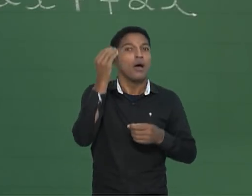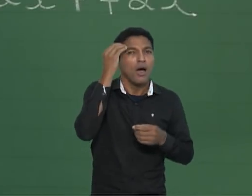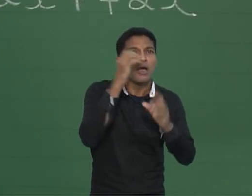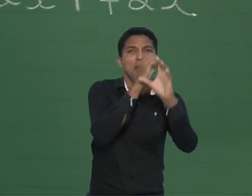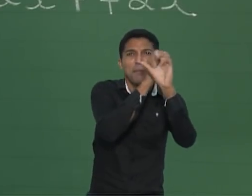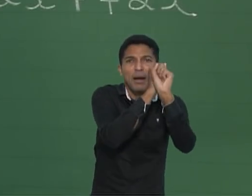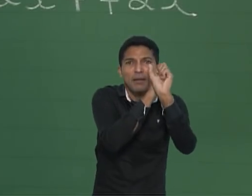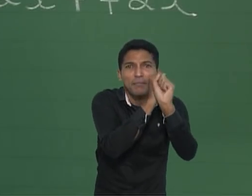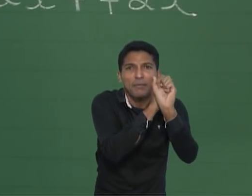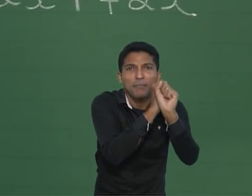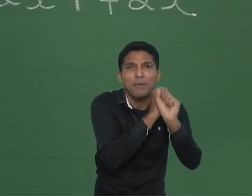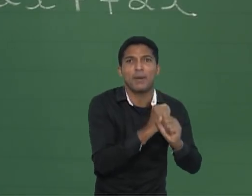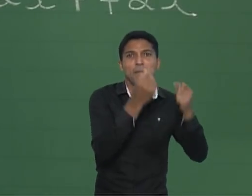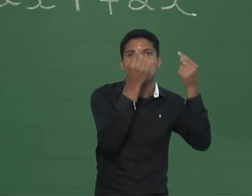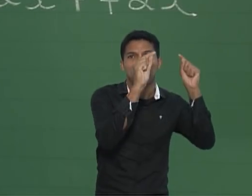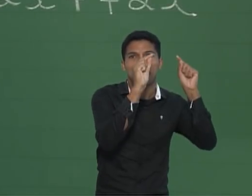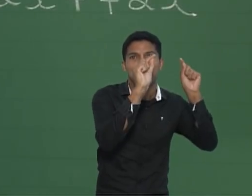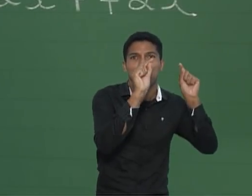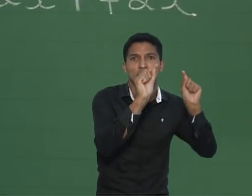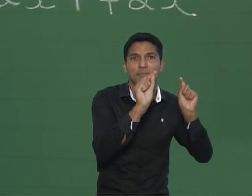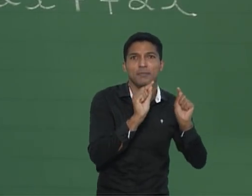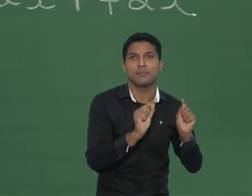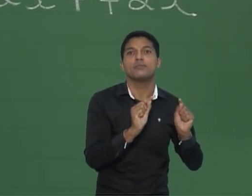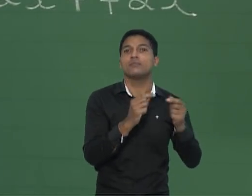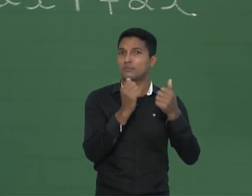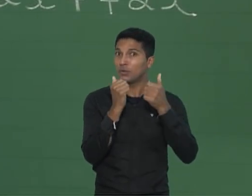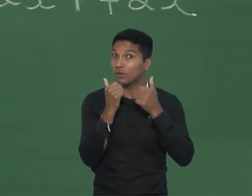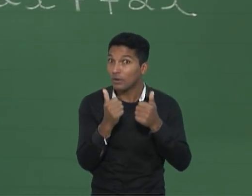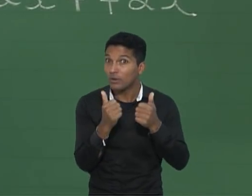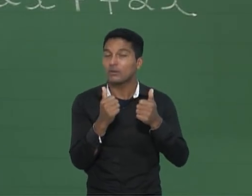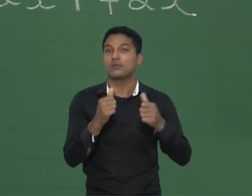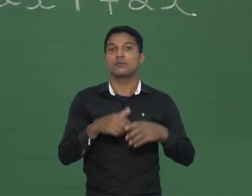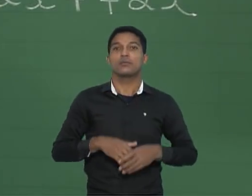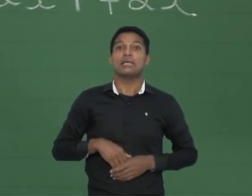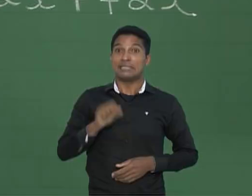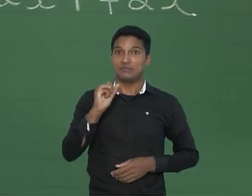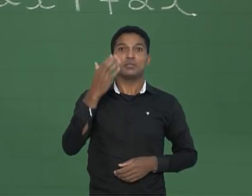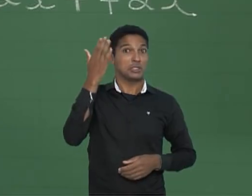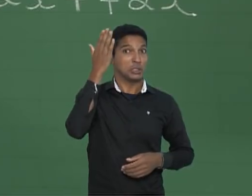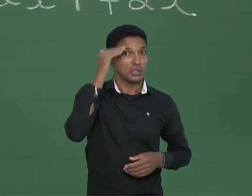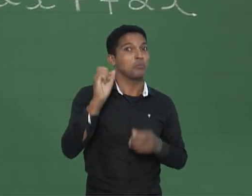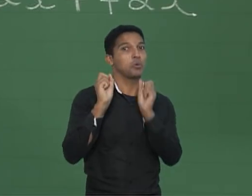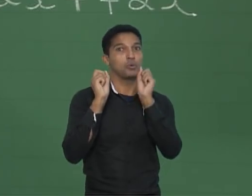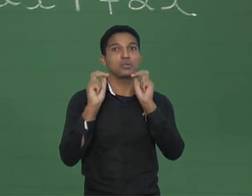Tentem fazer, só se vocês souberem realmente, né? Não tem dúvida. Continuando aqui.